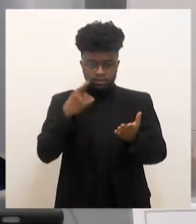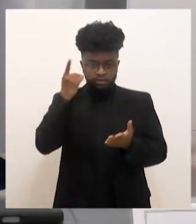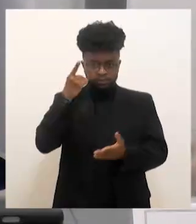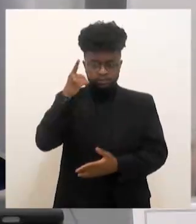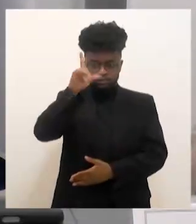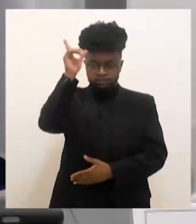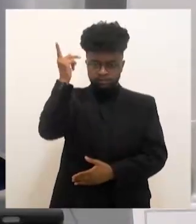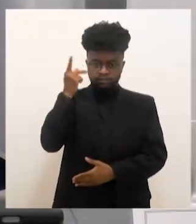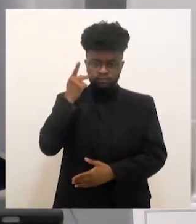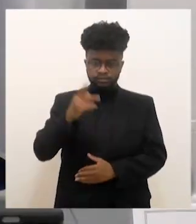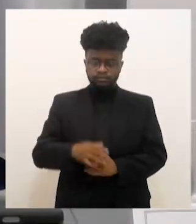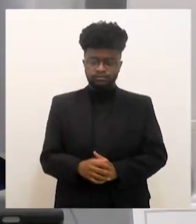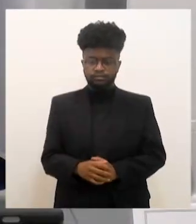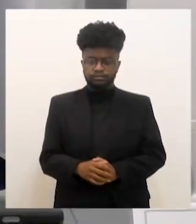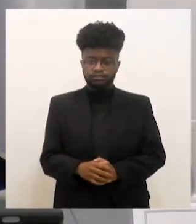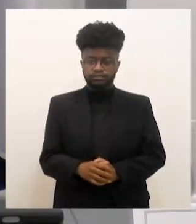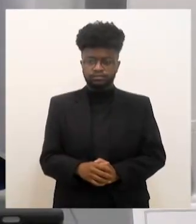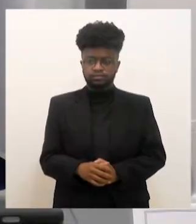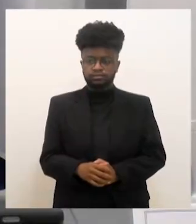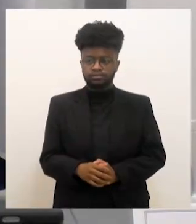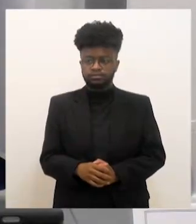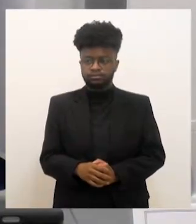Paulo.